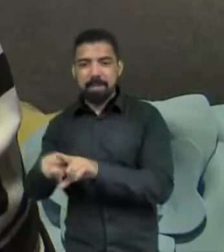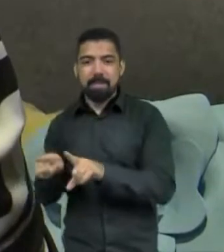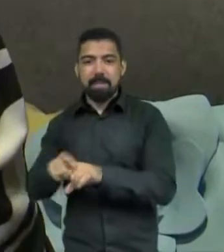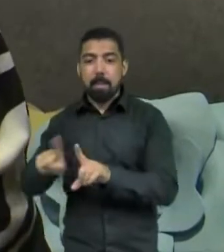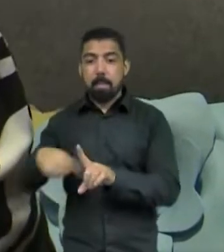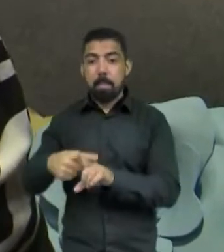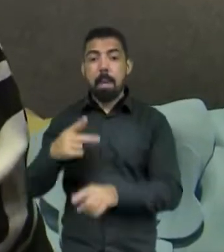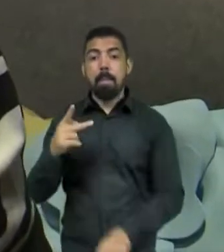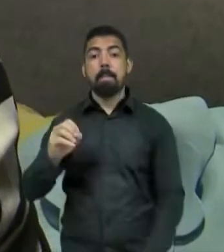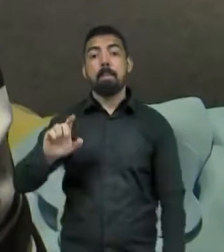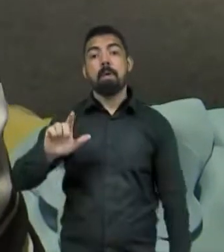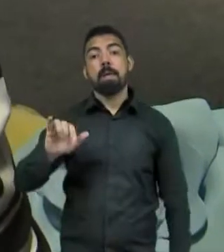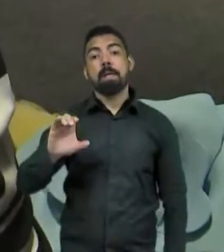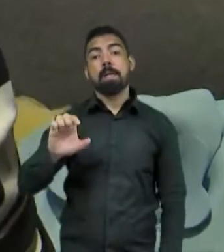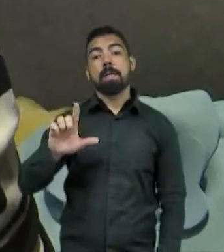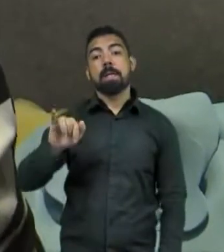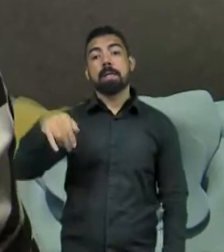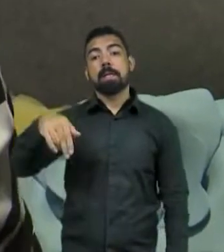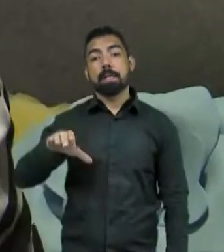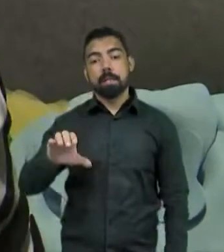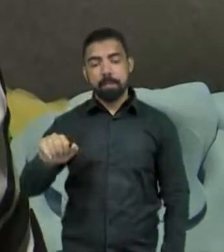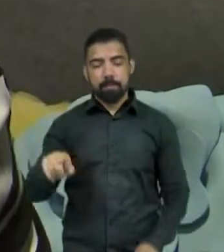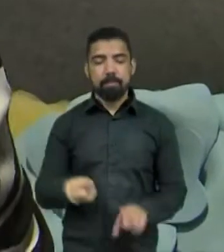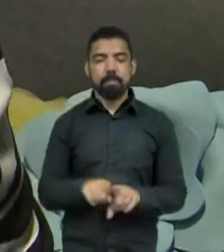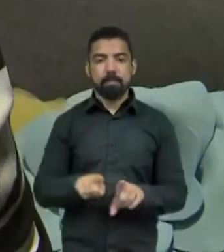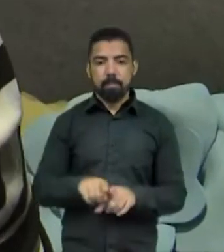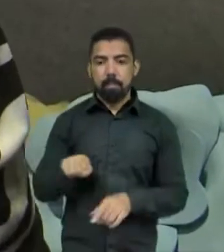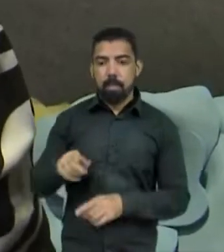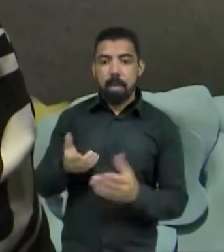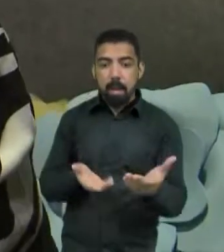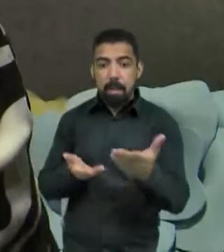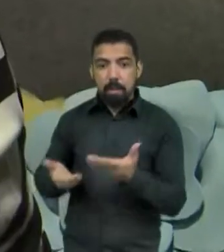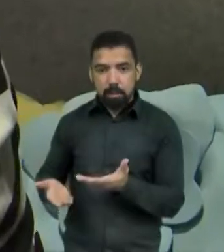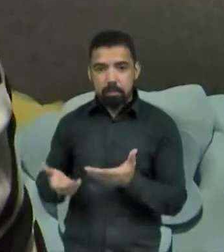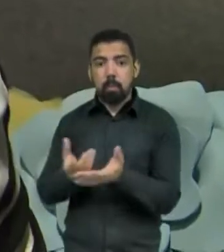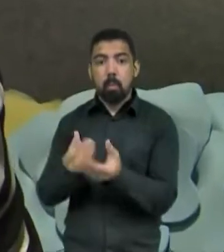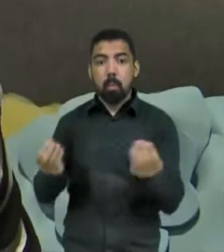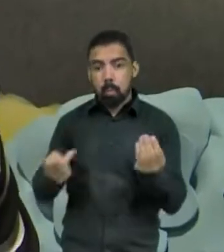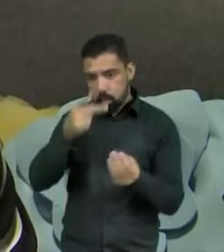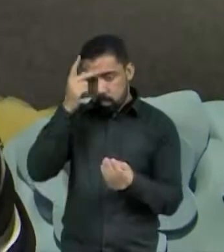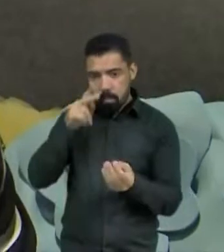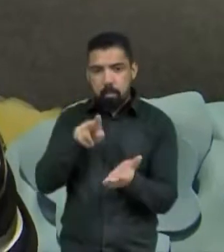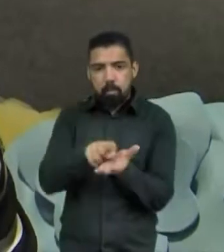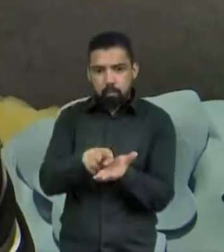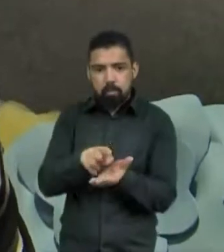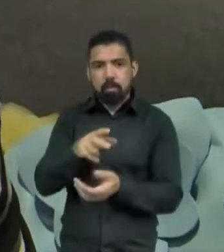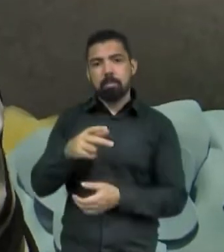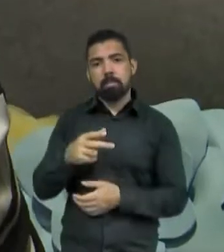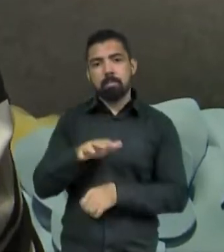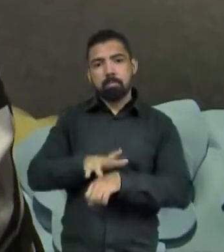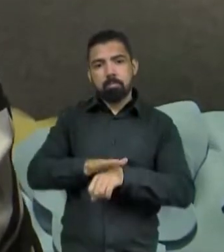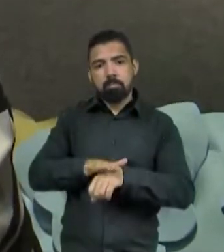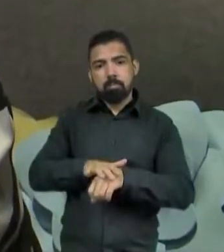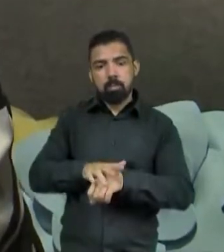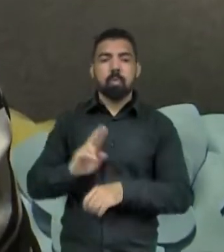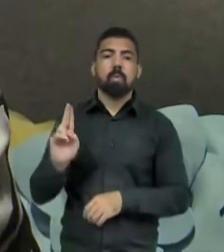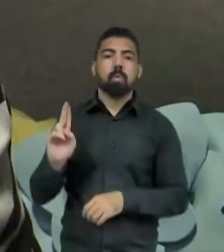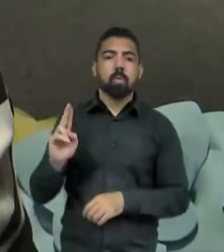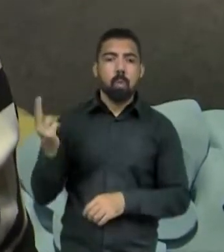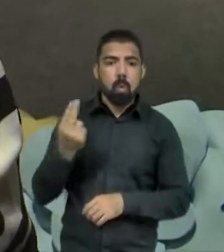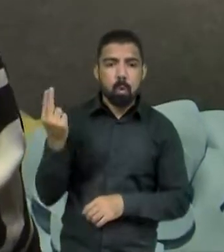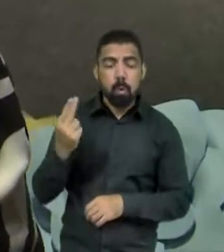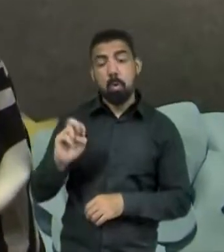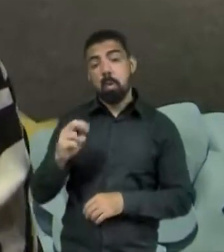recebe pacientes regulados, né, de urgência e emergência, também no mesmo perfil de baixa e média complexidade, que são atendidos na nossa